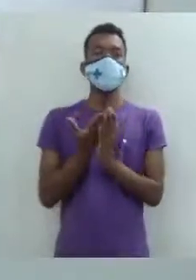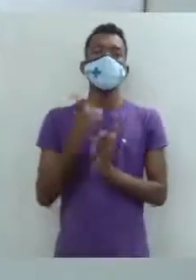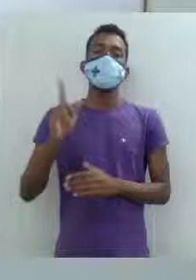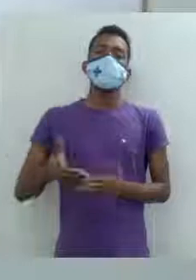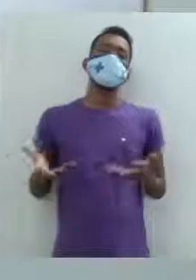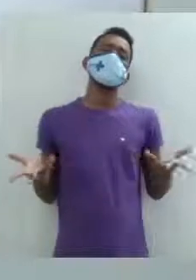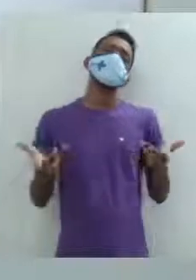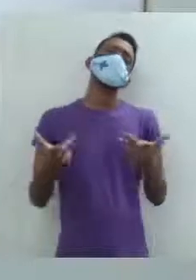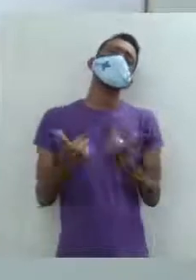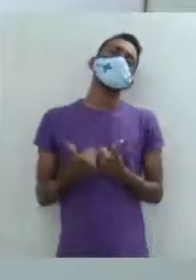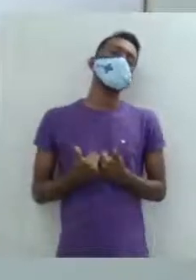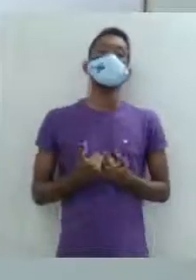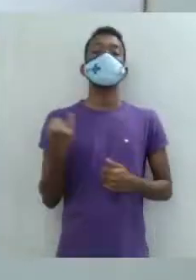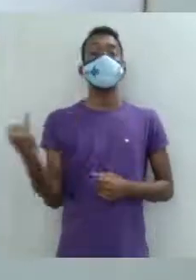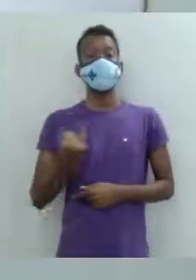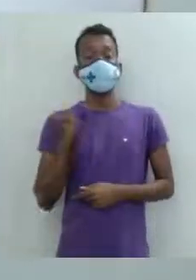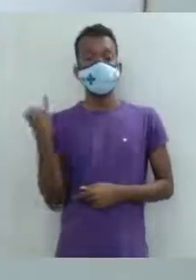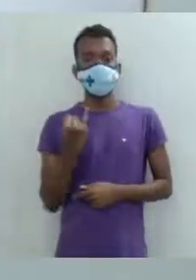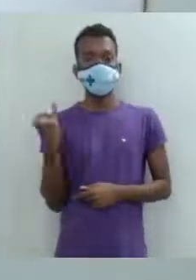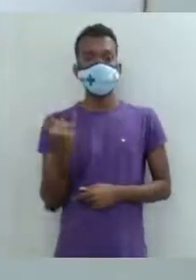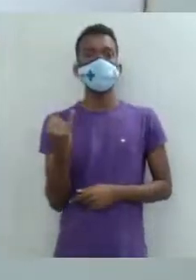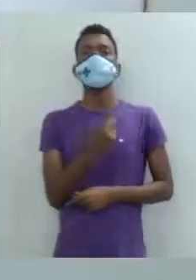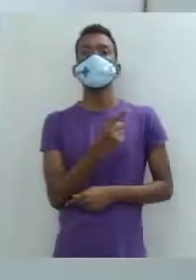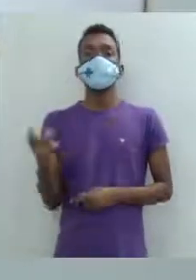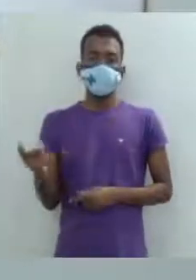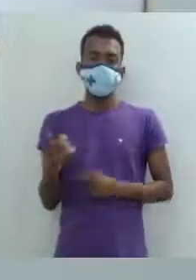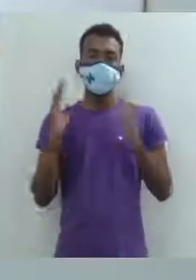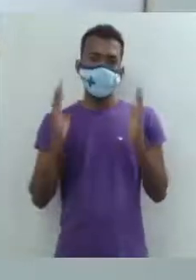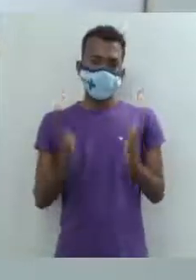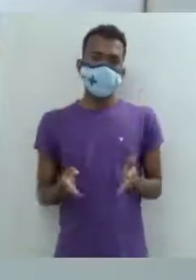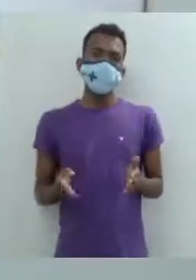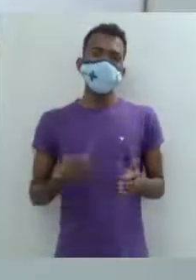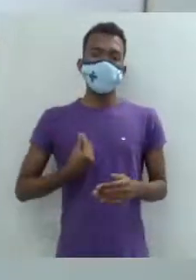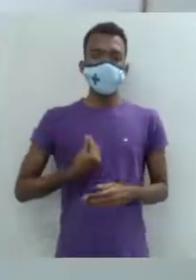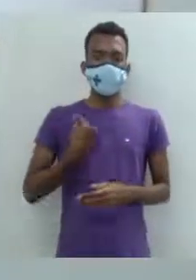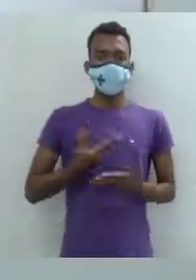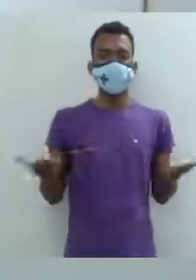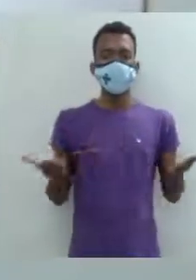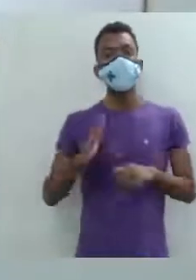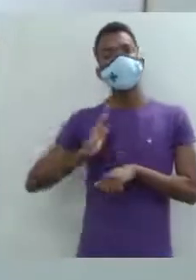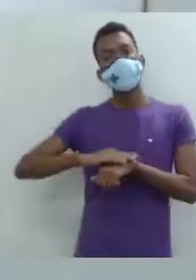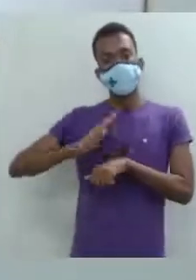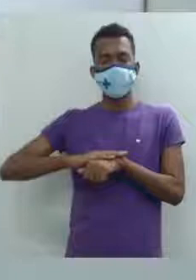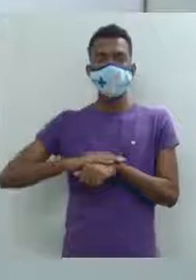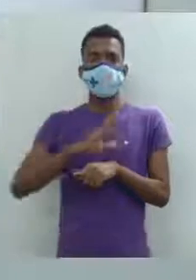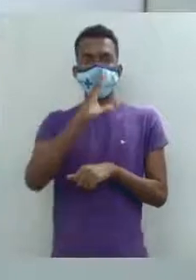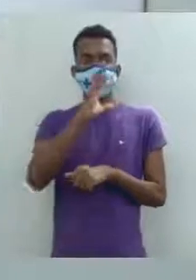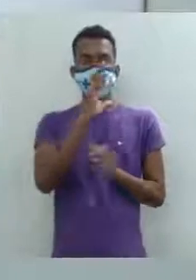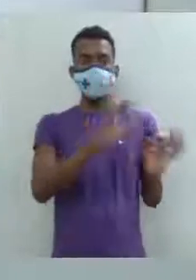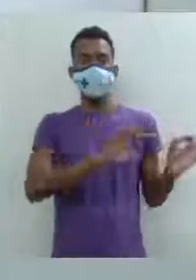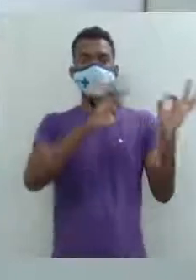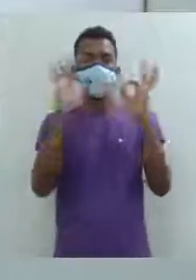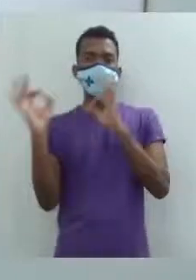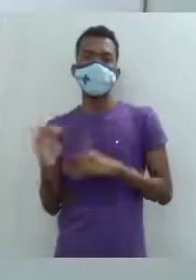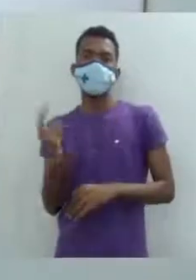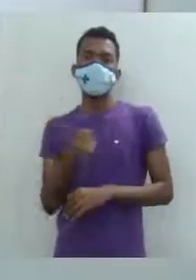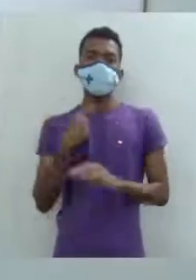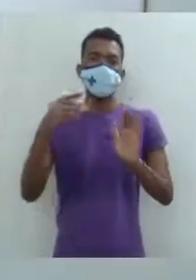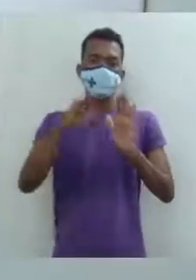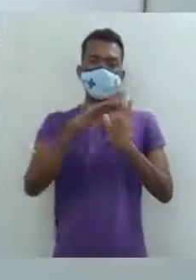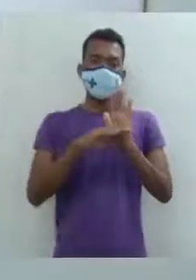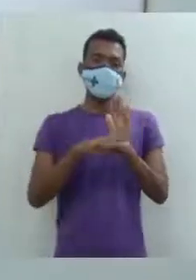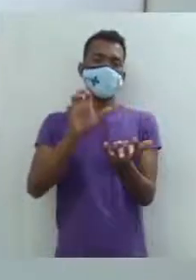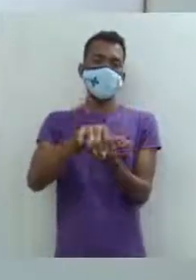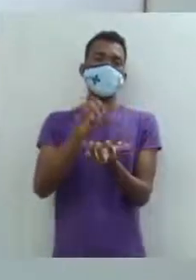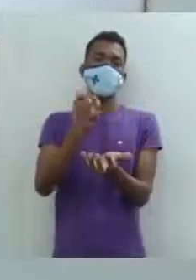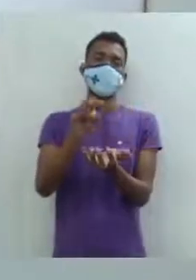de grande relevância para vocês. Estão nesse exato momento assistindo o nosso programa